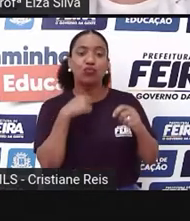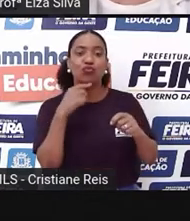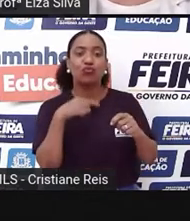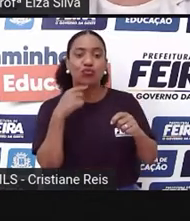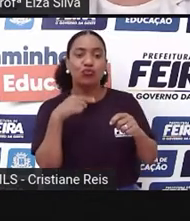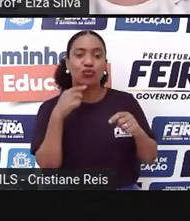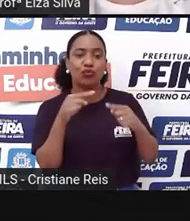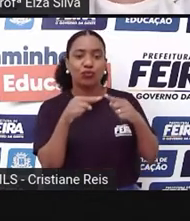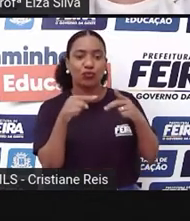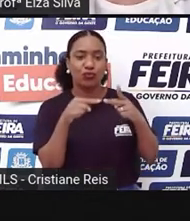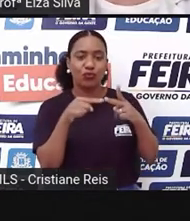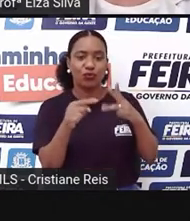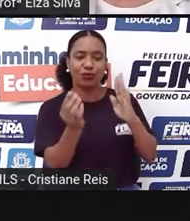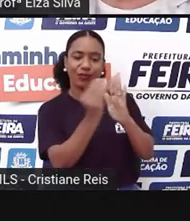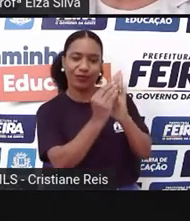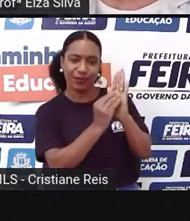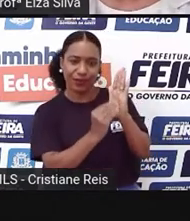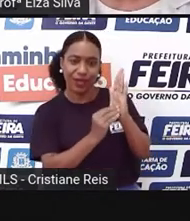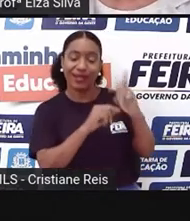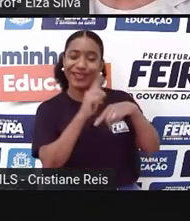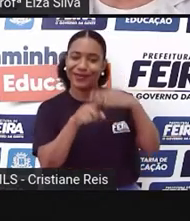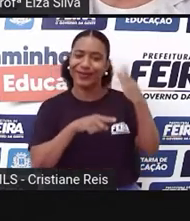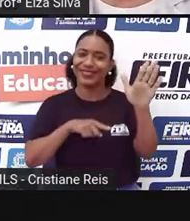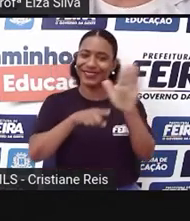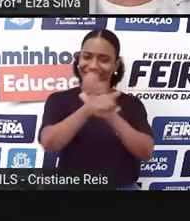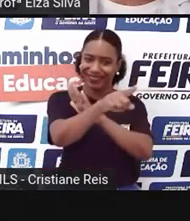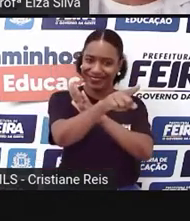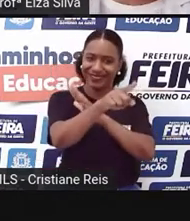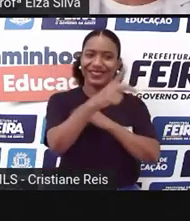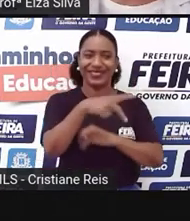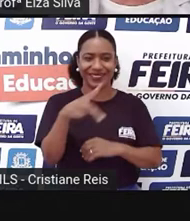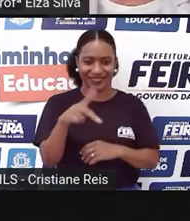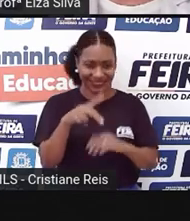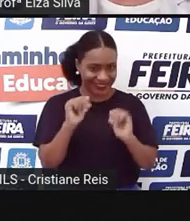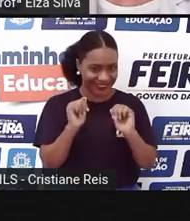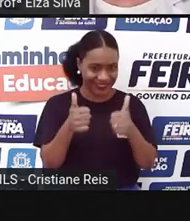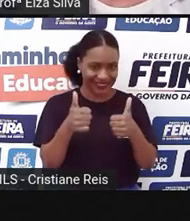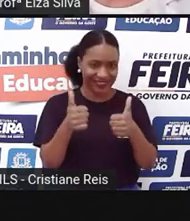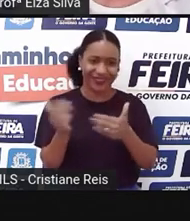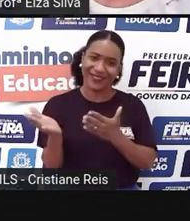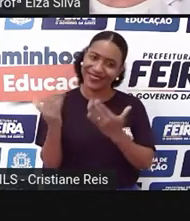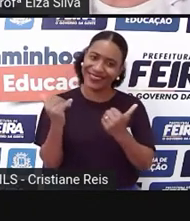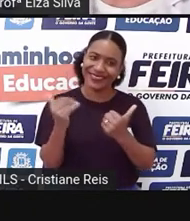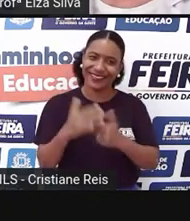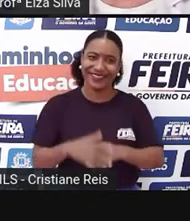e tirá-las na primeira oportunidade, ok? So,